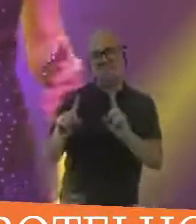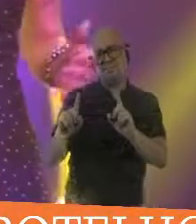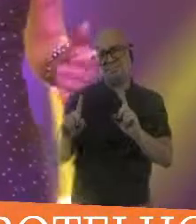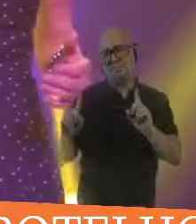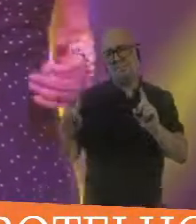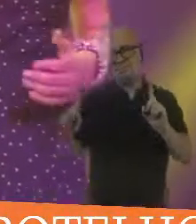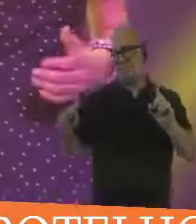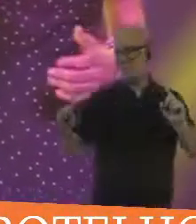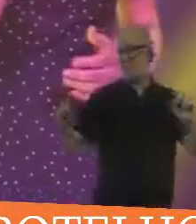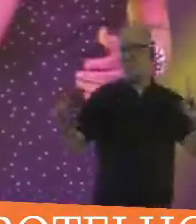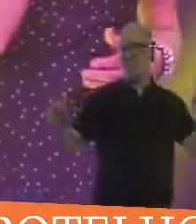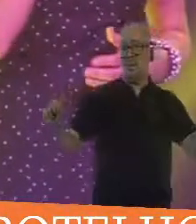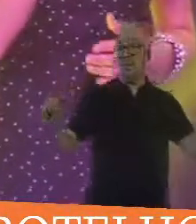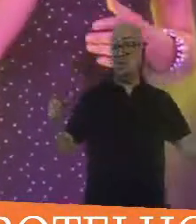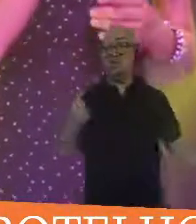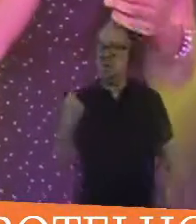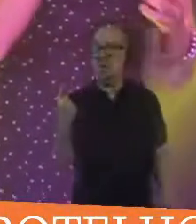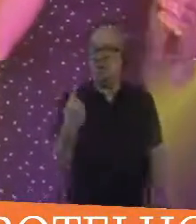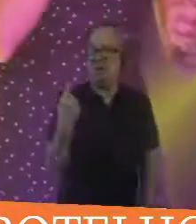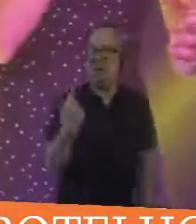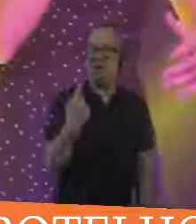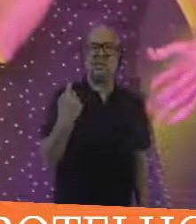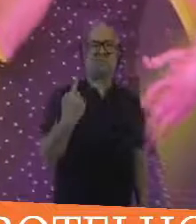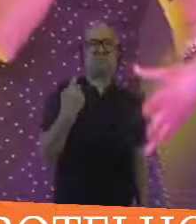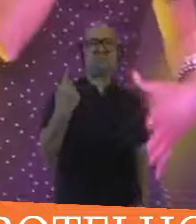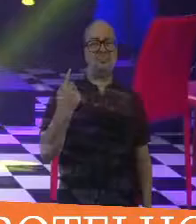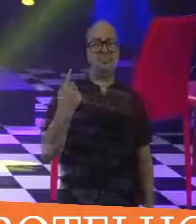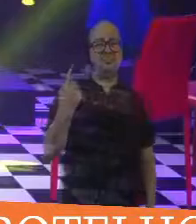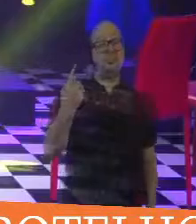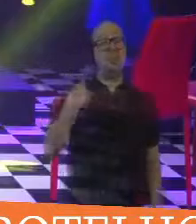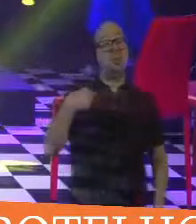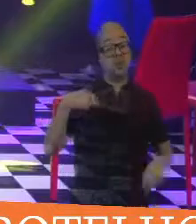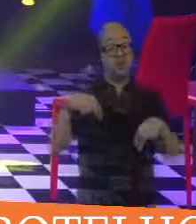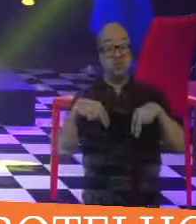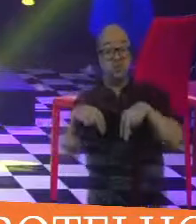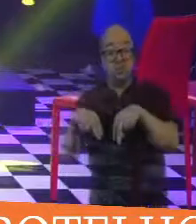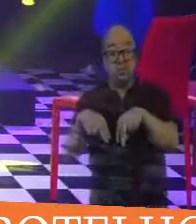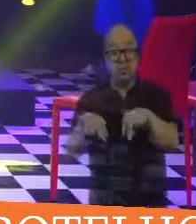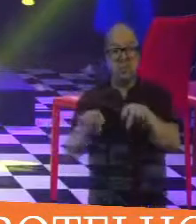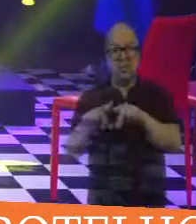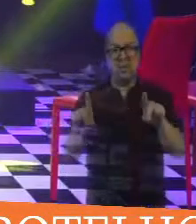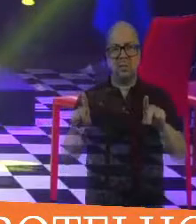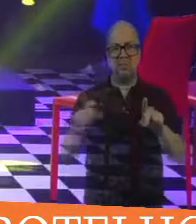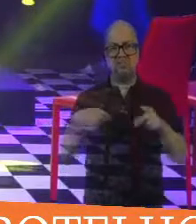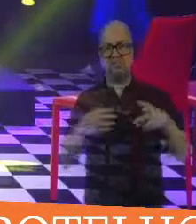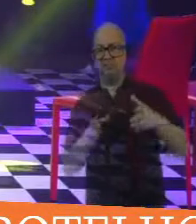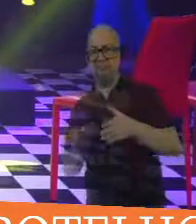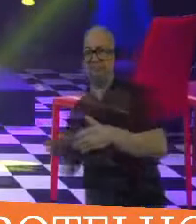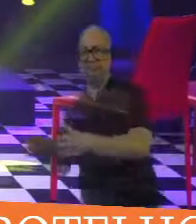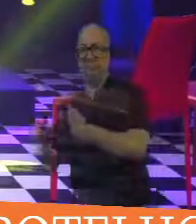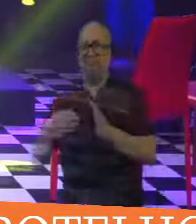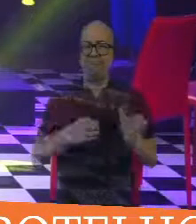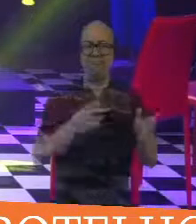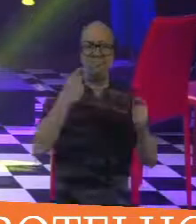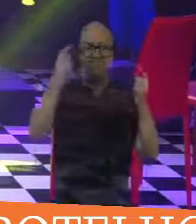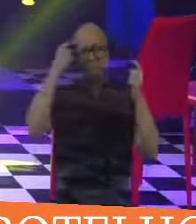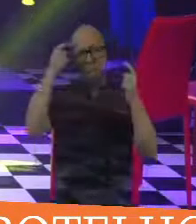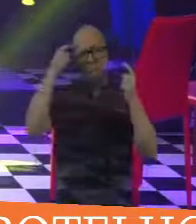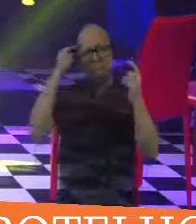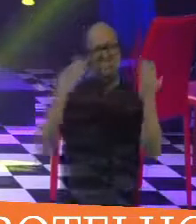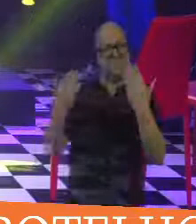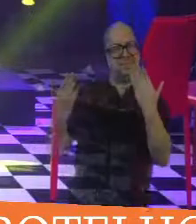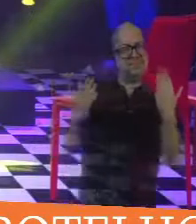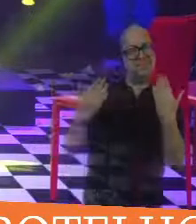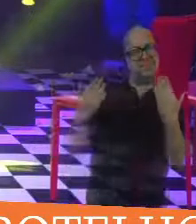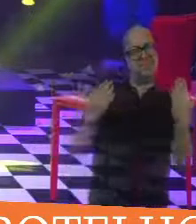mais sozinhos, embora juntos, cada qual tem seu caminho. E